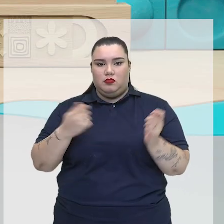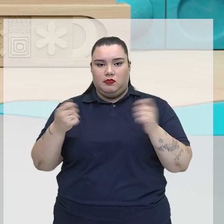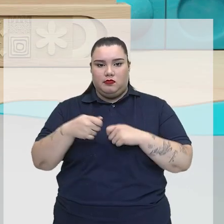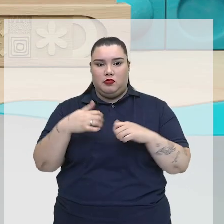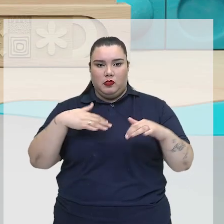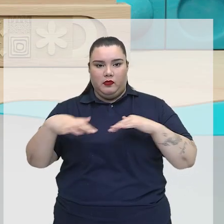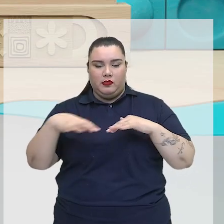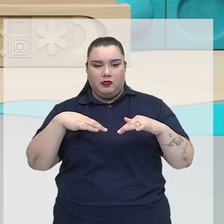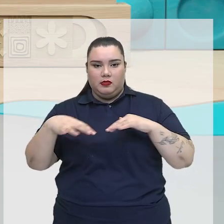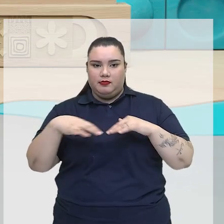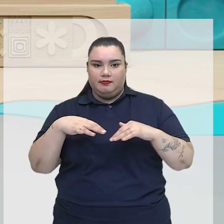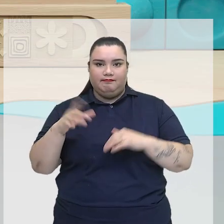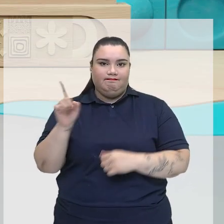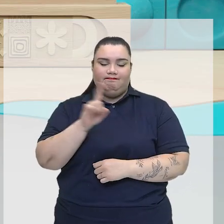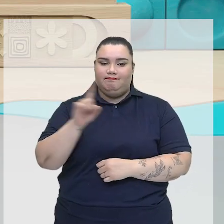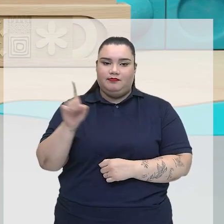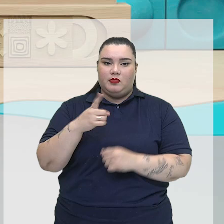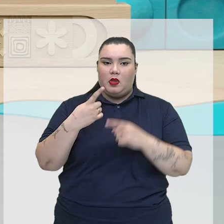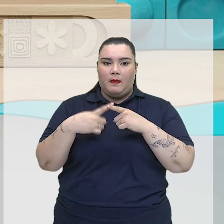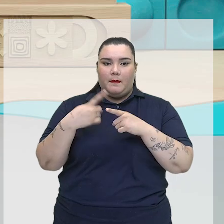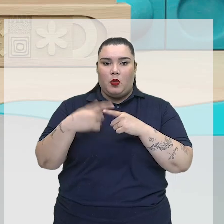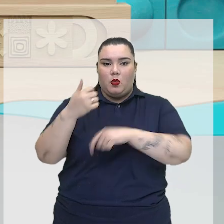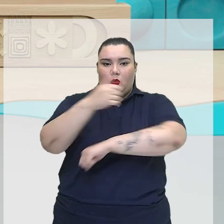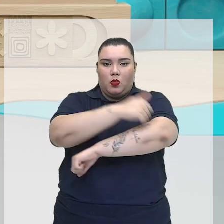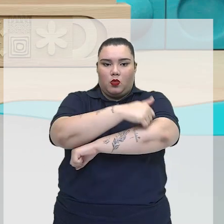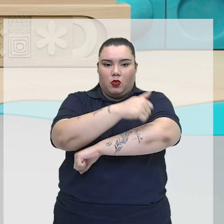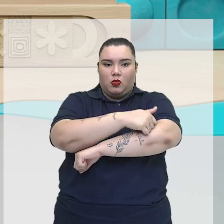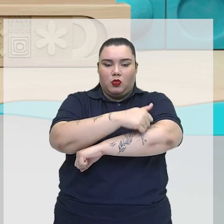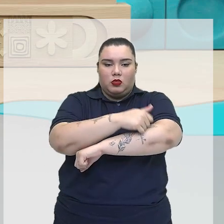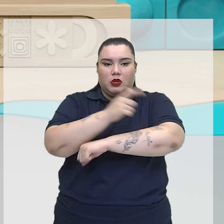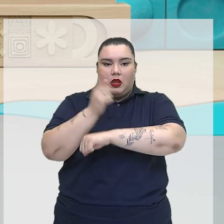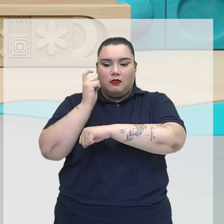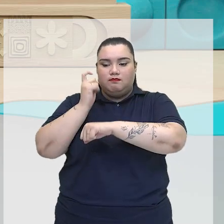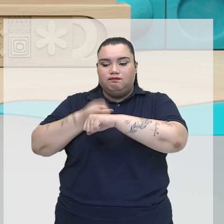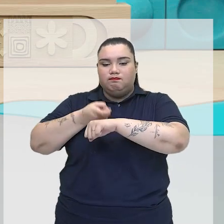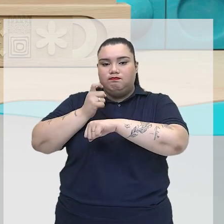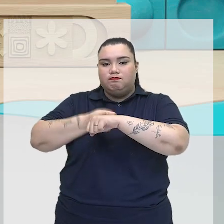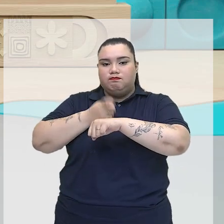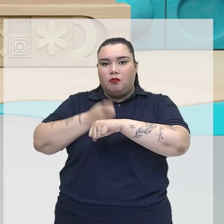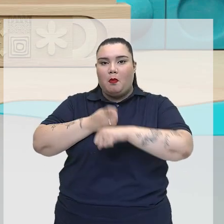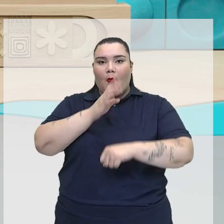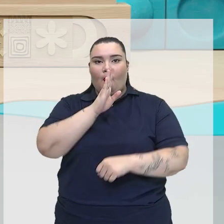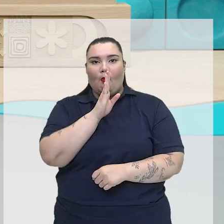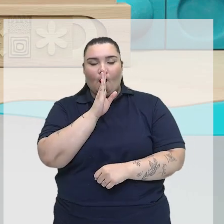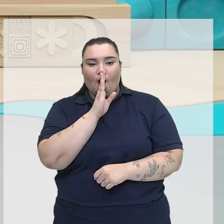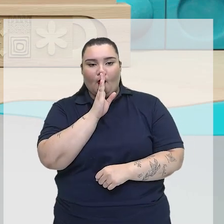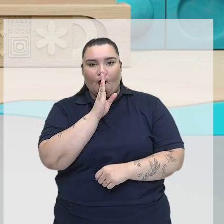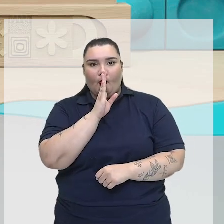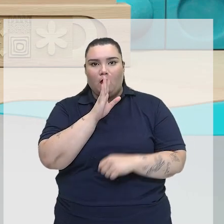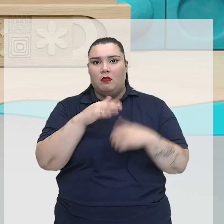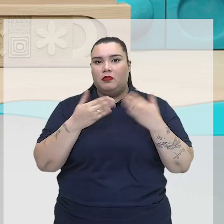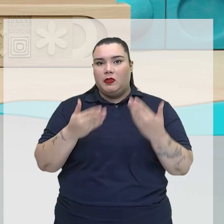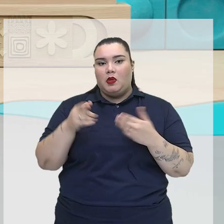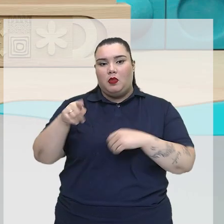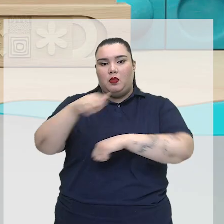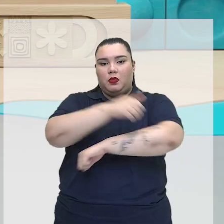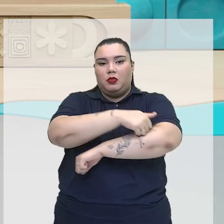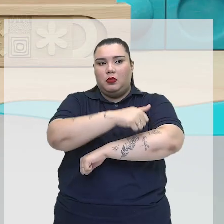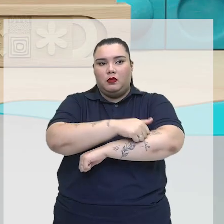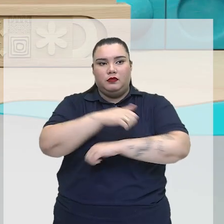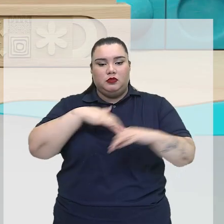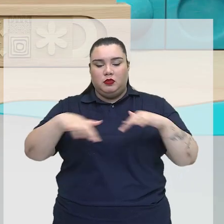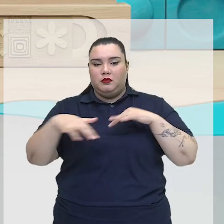me mexer? Não, por quê? Porque o osso é uma estrutura inerte, portanto, o osso por si só não